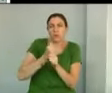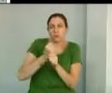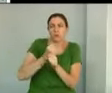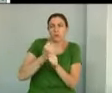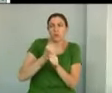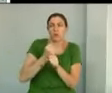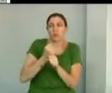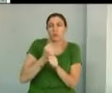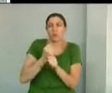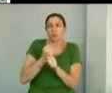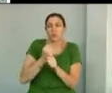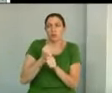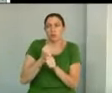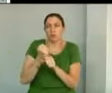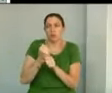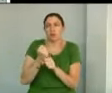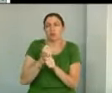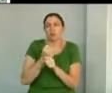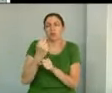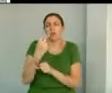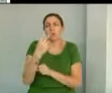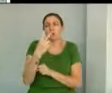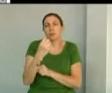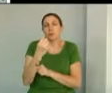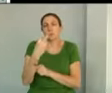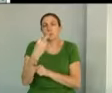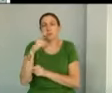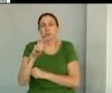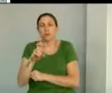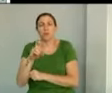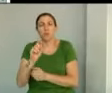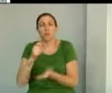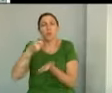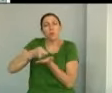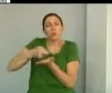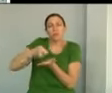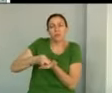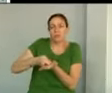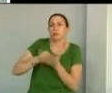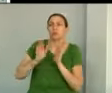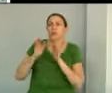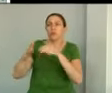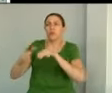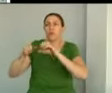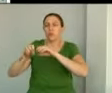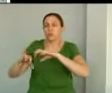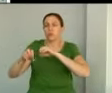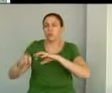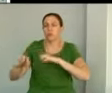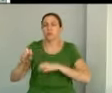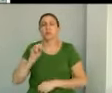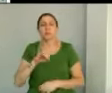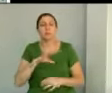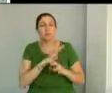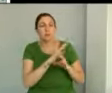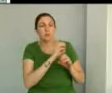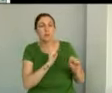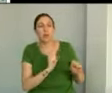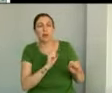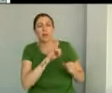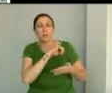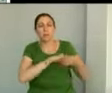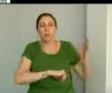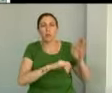verdade todos os anos, né, mas também em 2025, obrigatoriamente tem que ser gasto em educação. E aí se nós somarmos